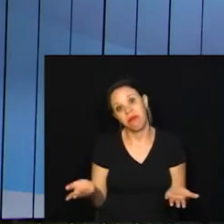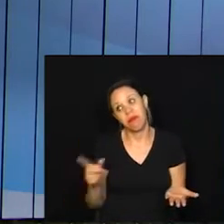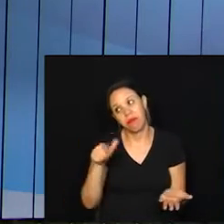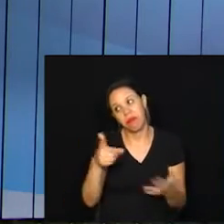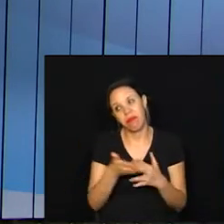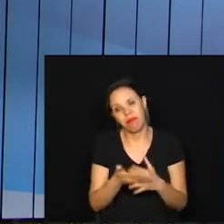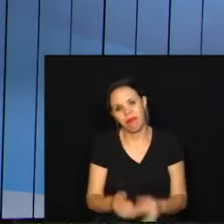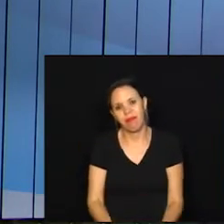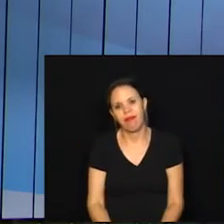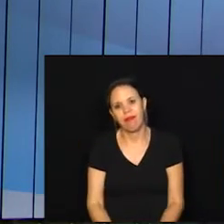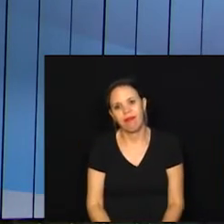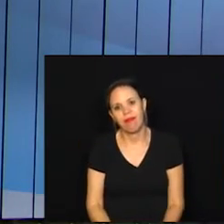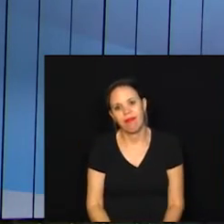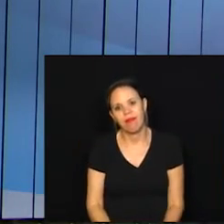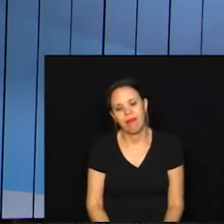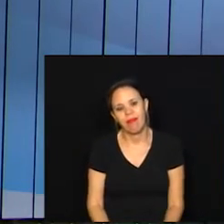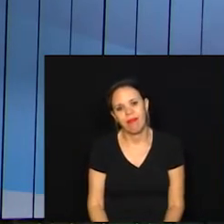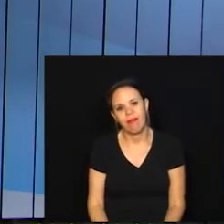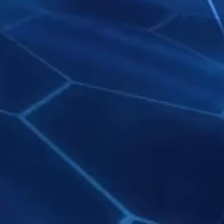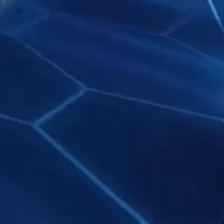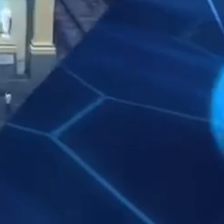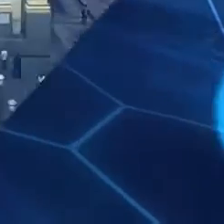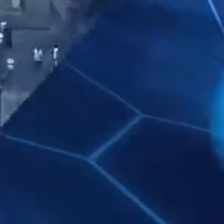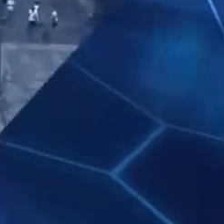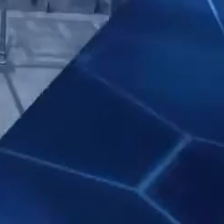Depois do intervalo.